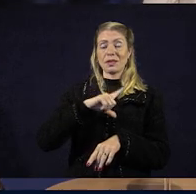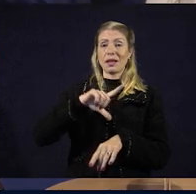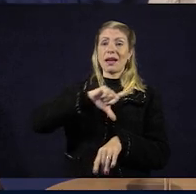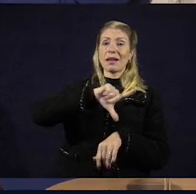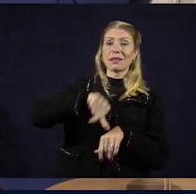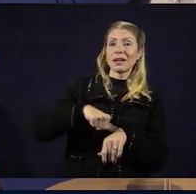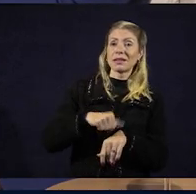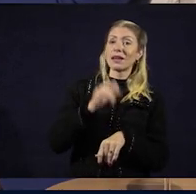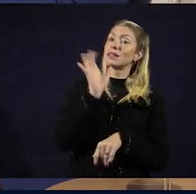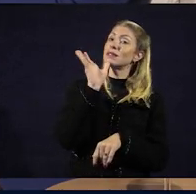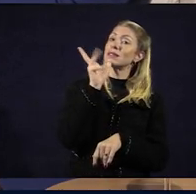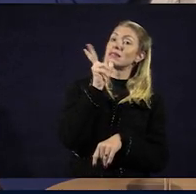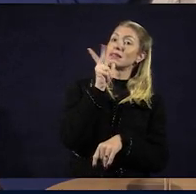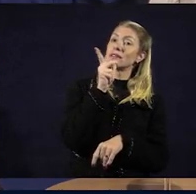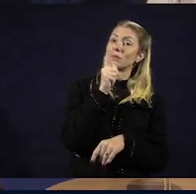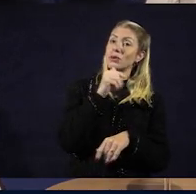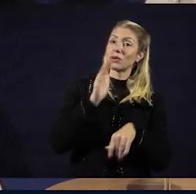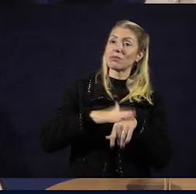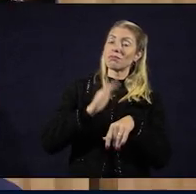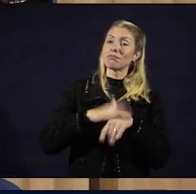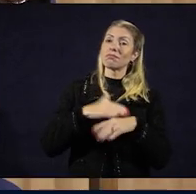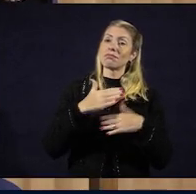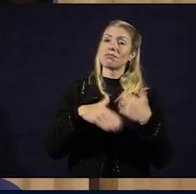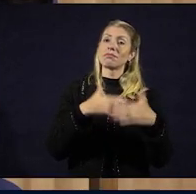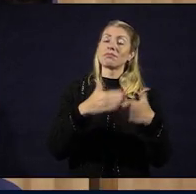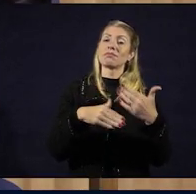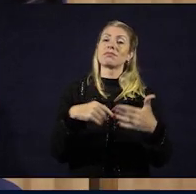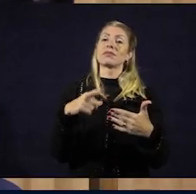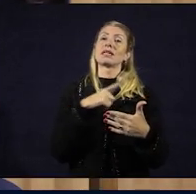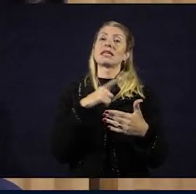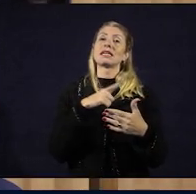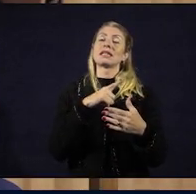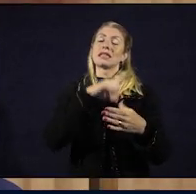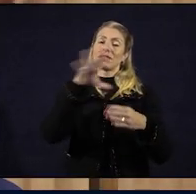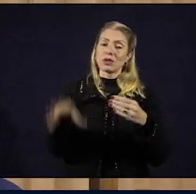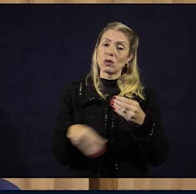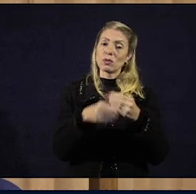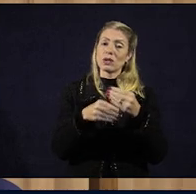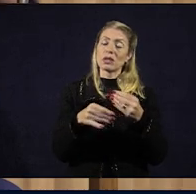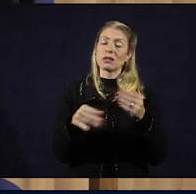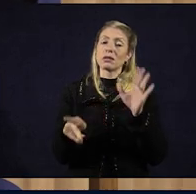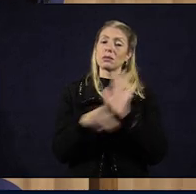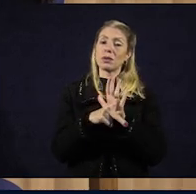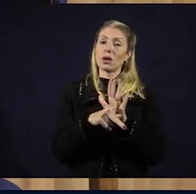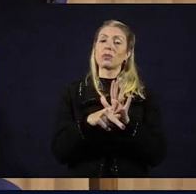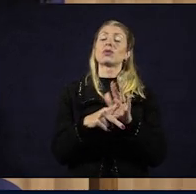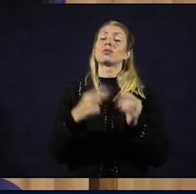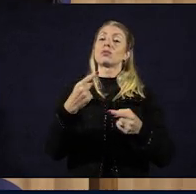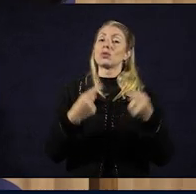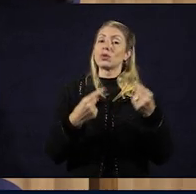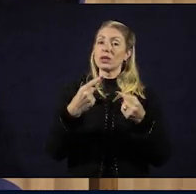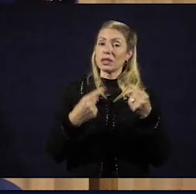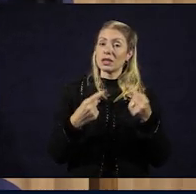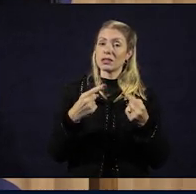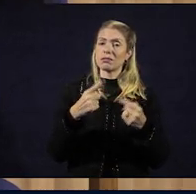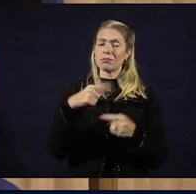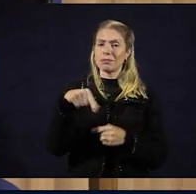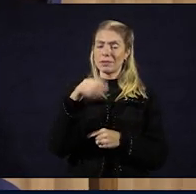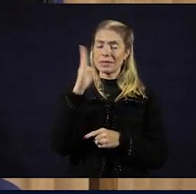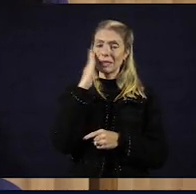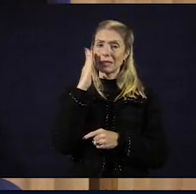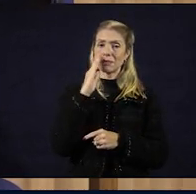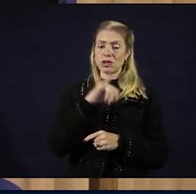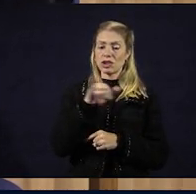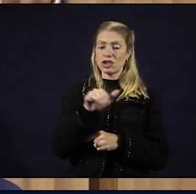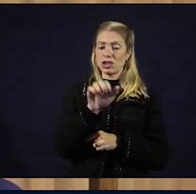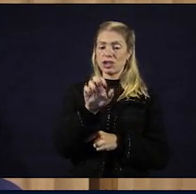a atuar teve um componente tudo indica político nisso né Vocês lembram ou Jeremy foi